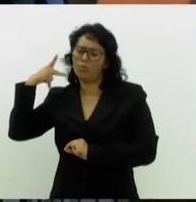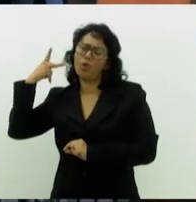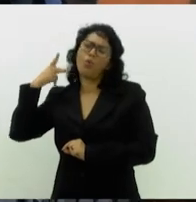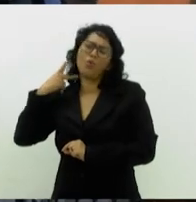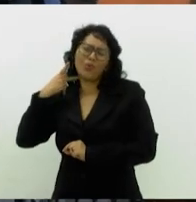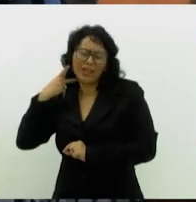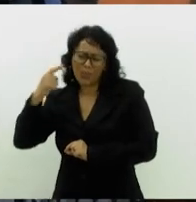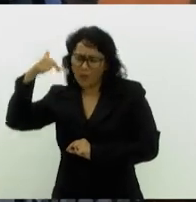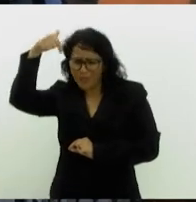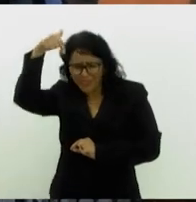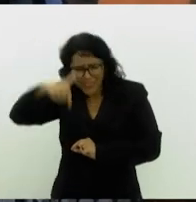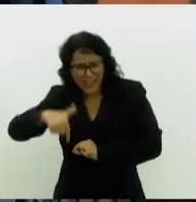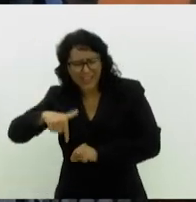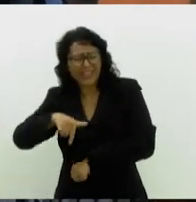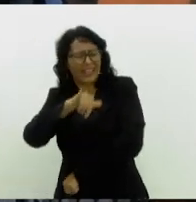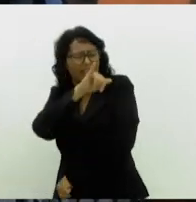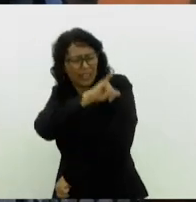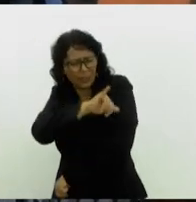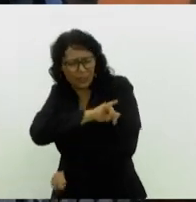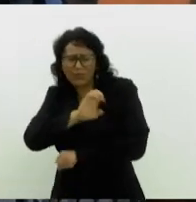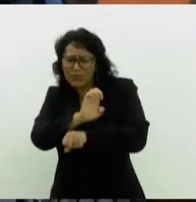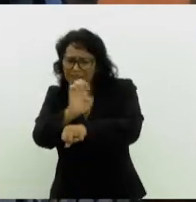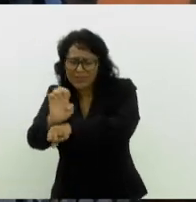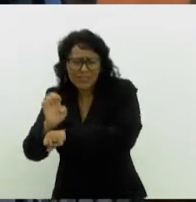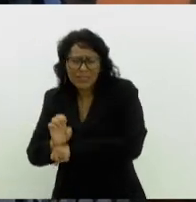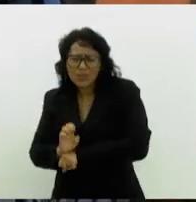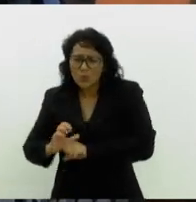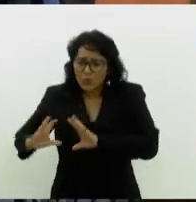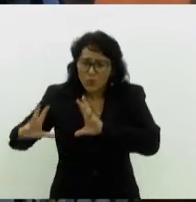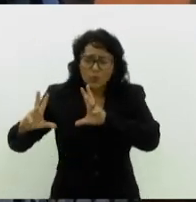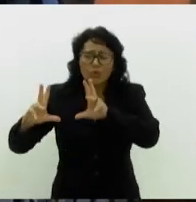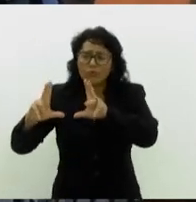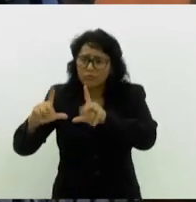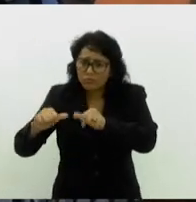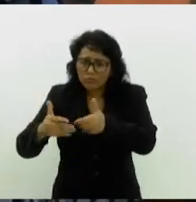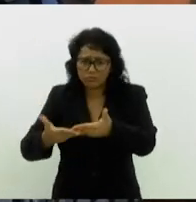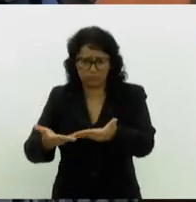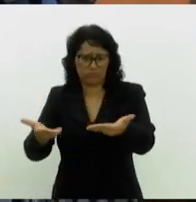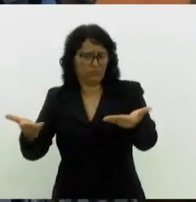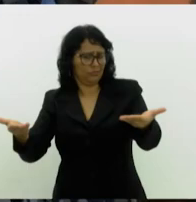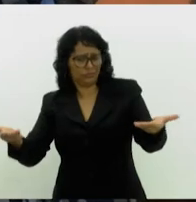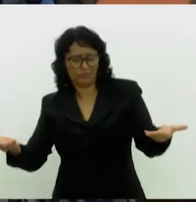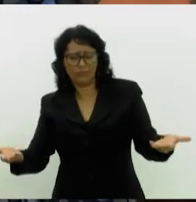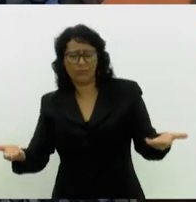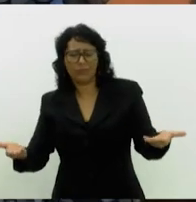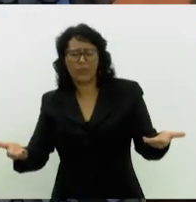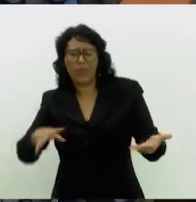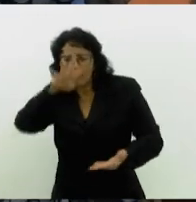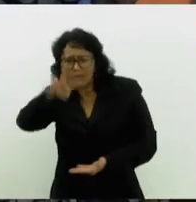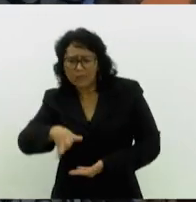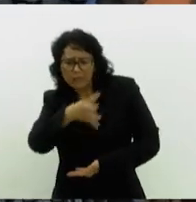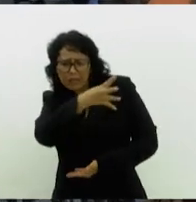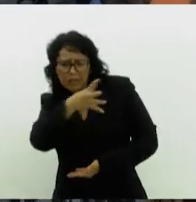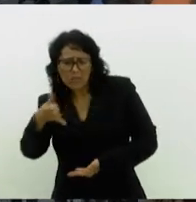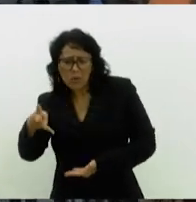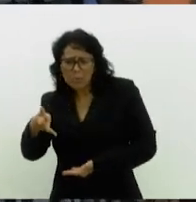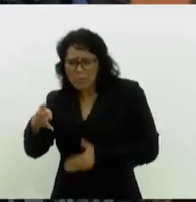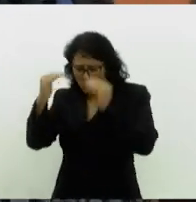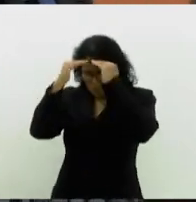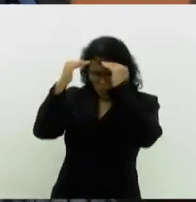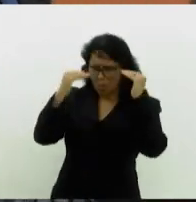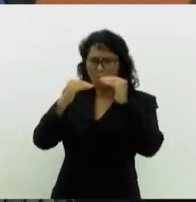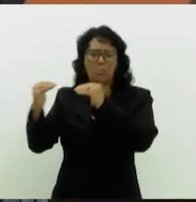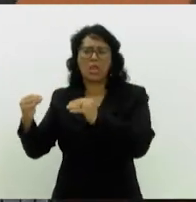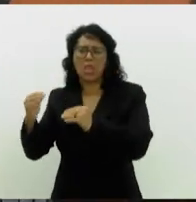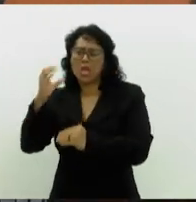defensor público geral a defensora pública geral só quem tá descumprindo o calendário é o governador Cláudio Castro